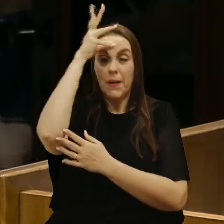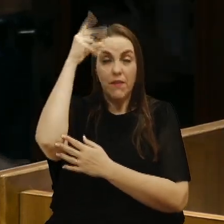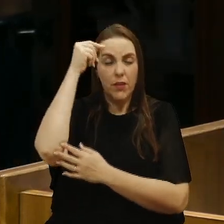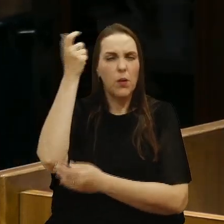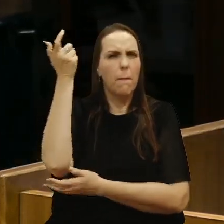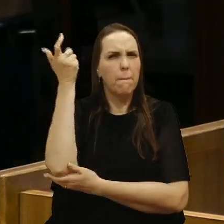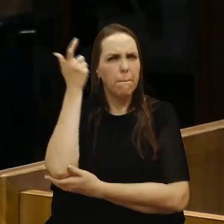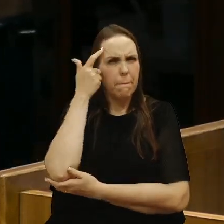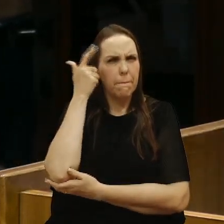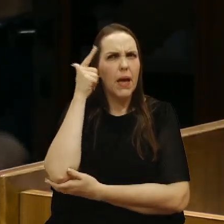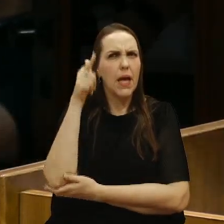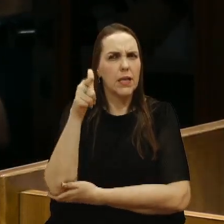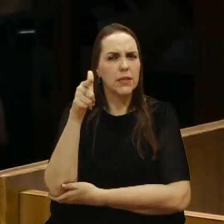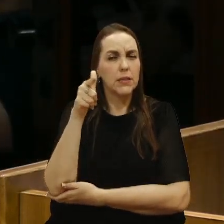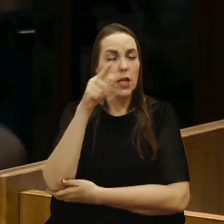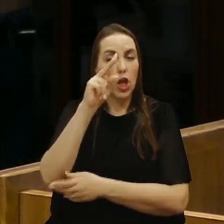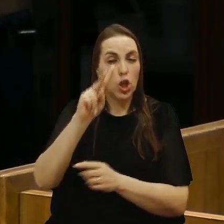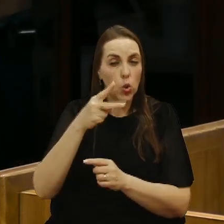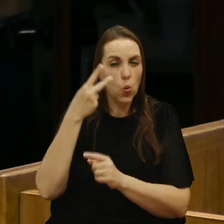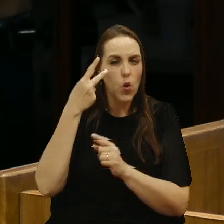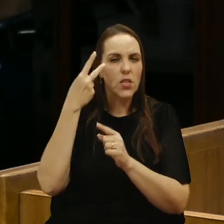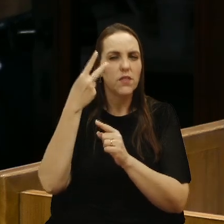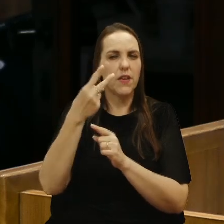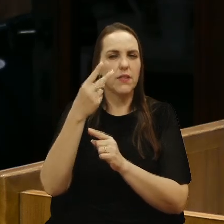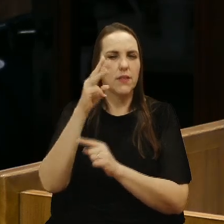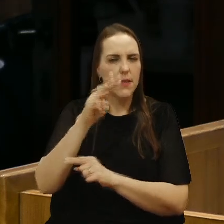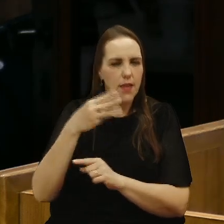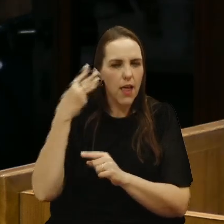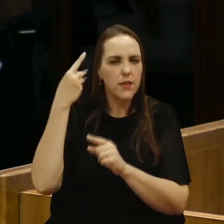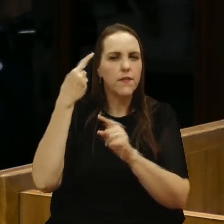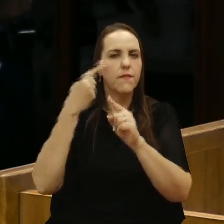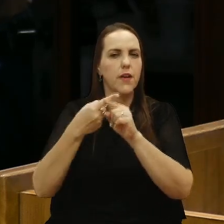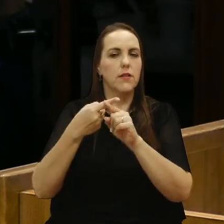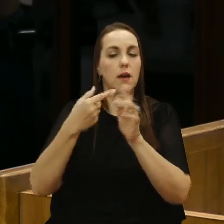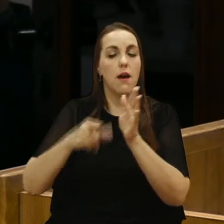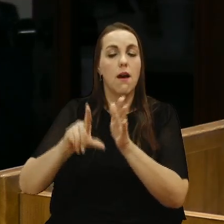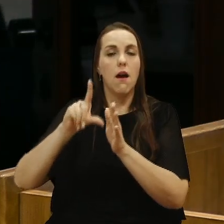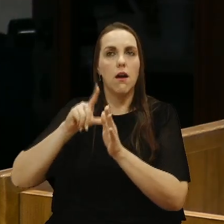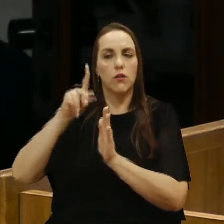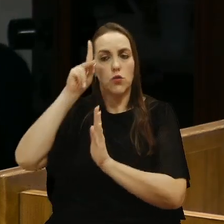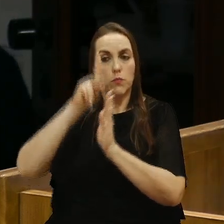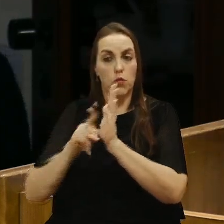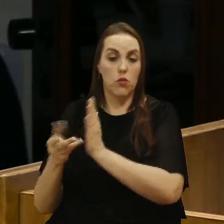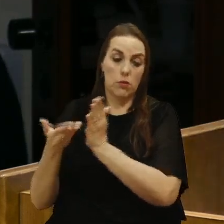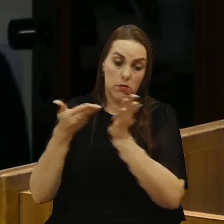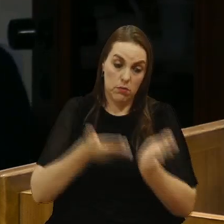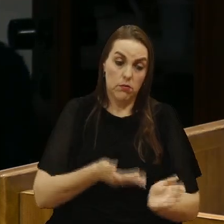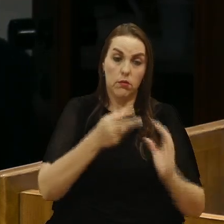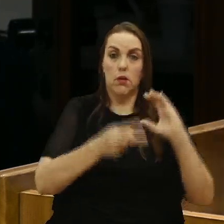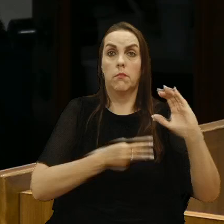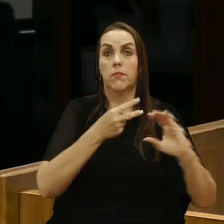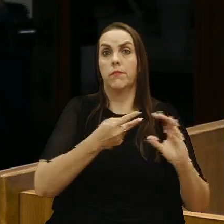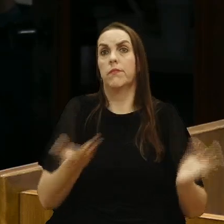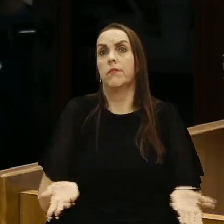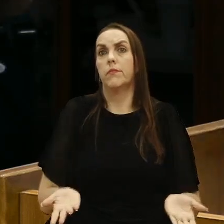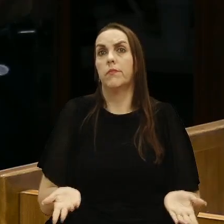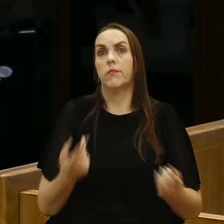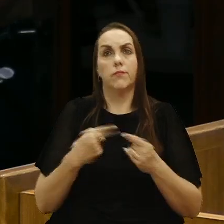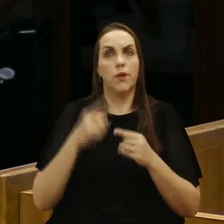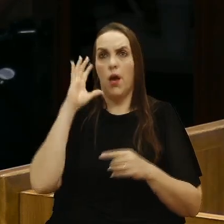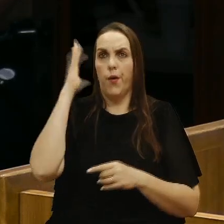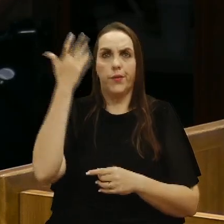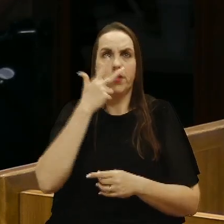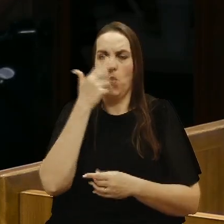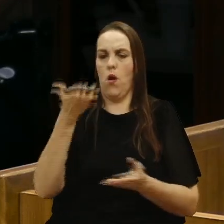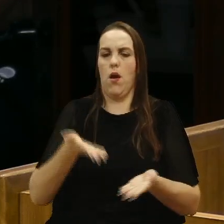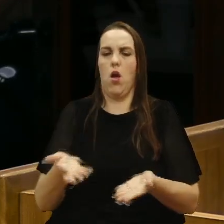pense 2 vezes, 3 vezes antes de mandar um projeto para cá, para não acontecer isso que está acontecendo aqui